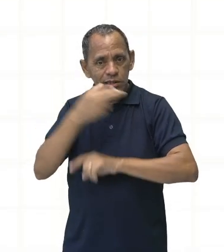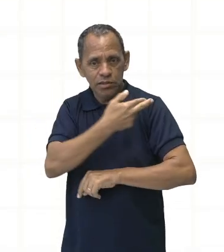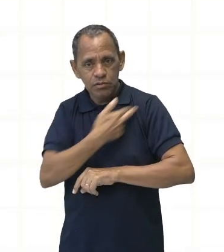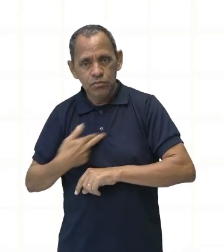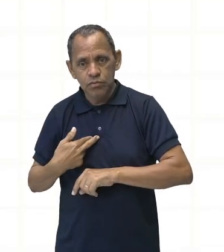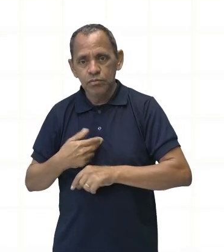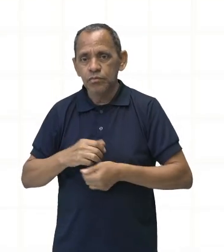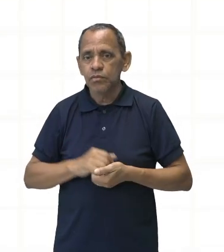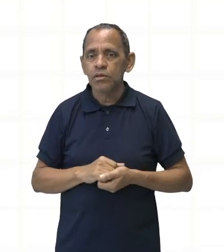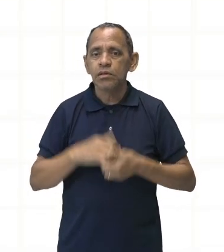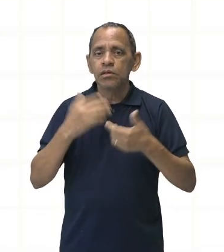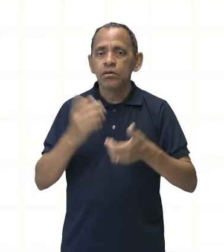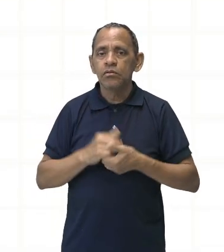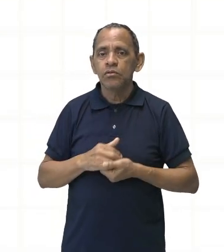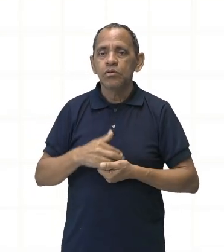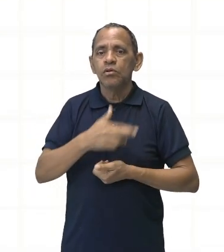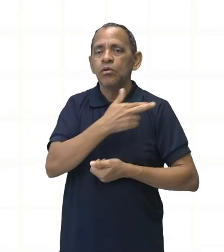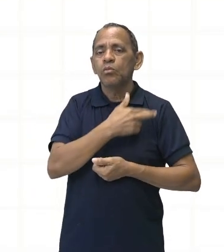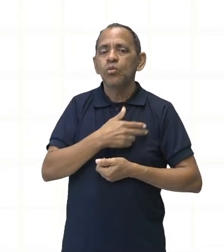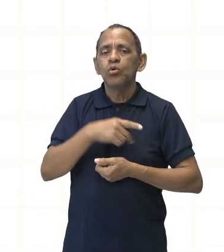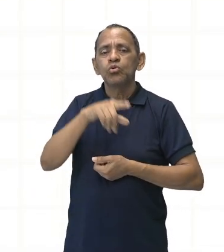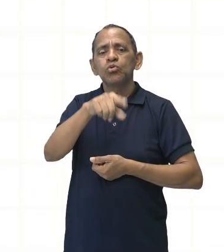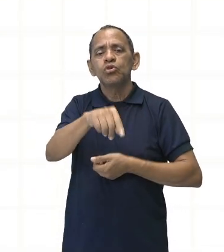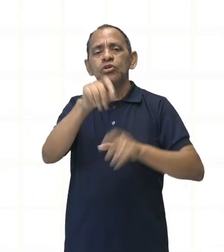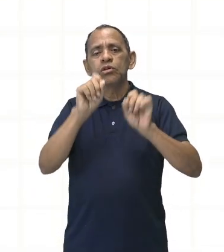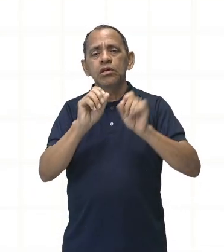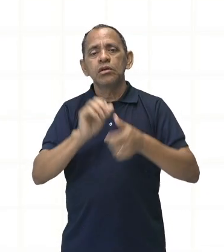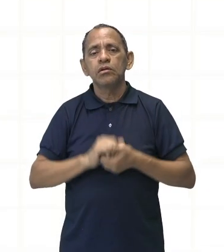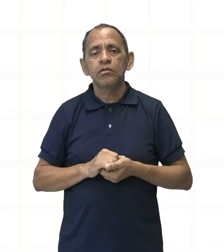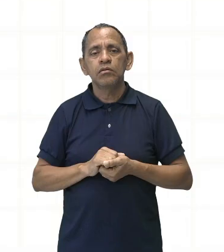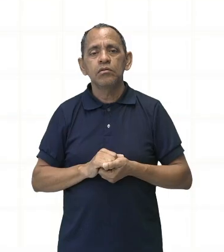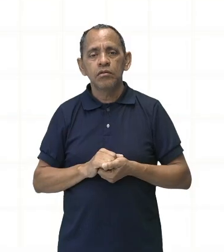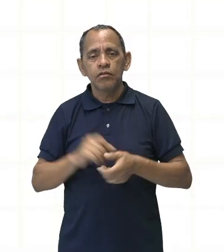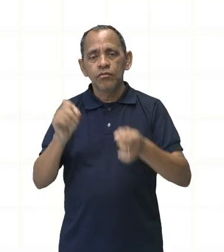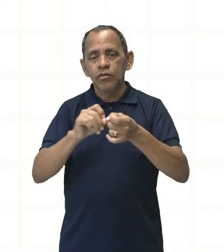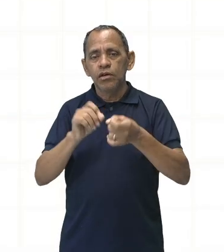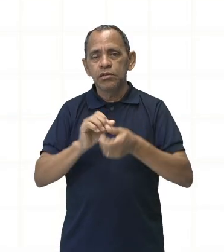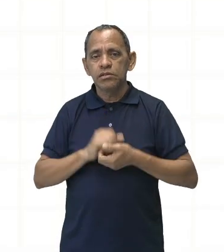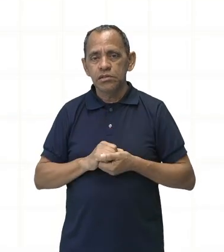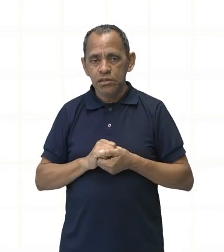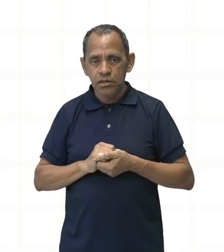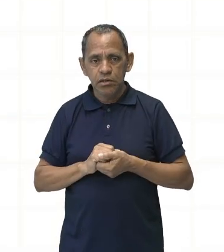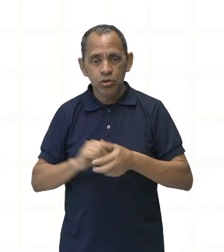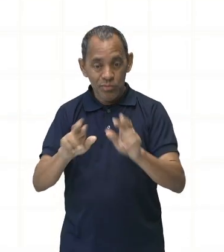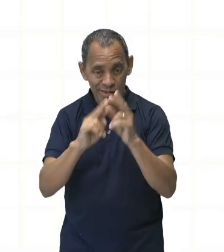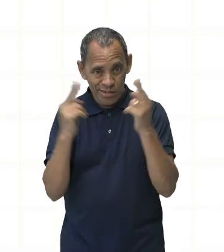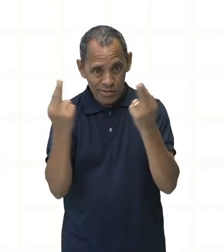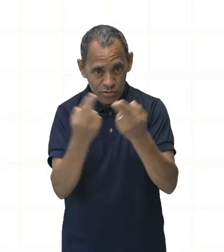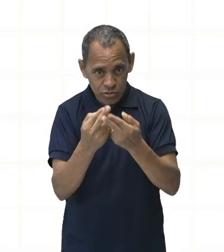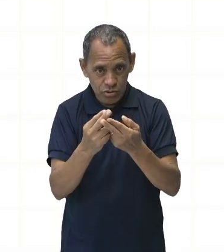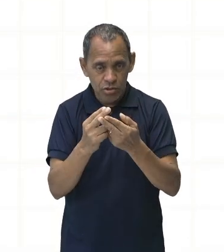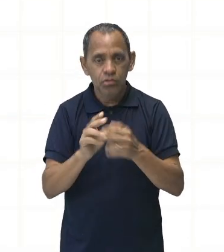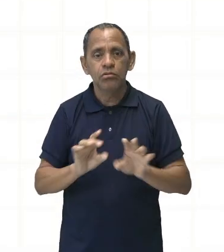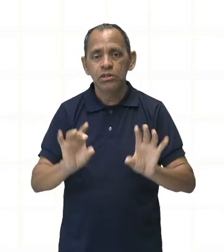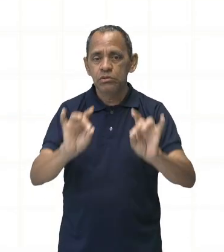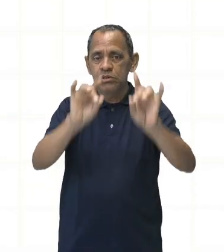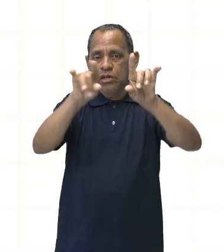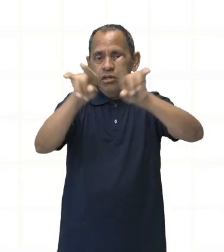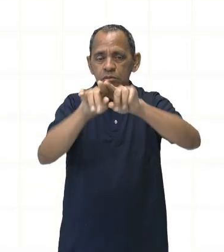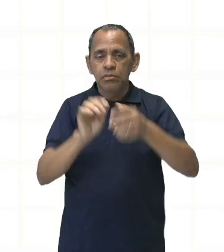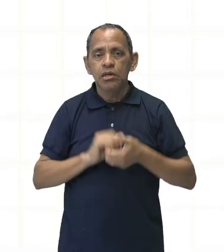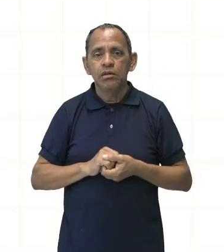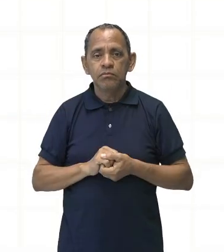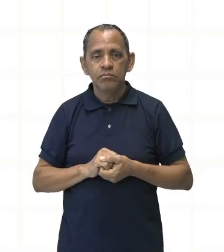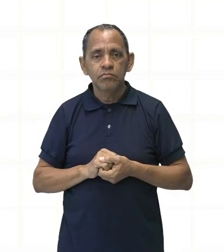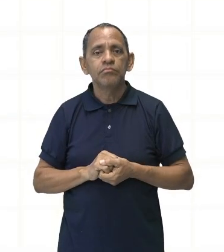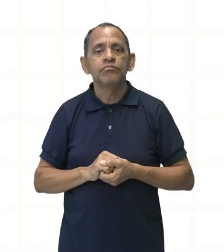republicanas. Então, republicanos decidiram realizar uma sessão extraordinária na Câmara